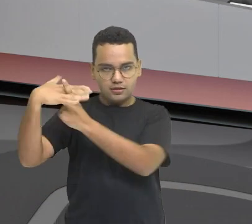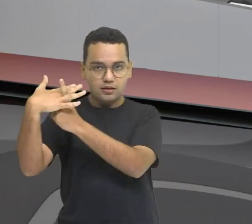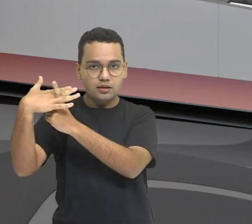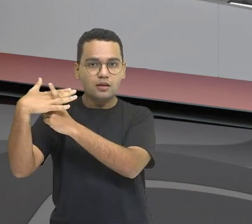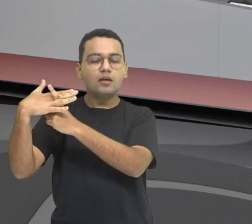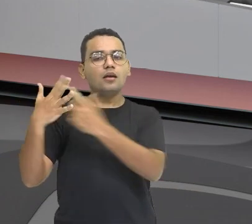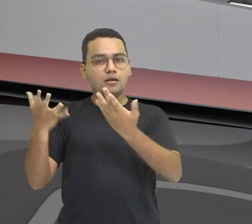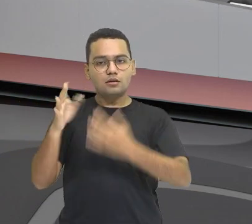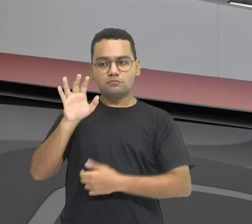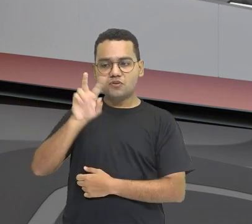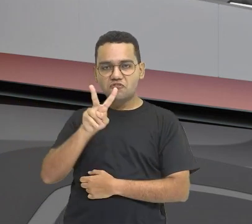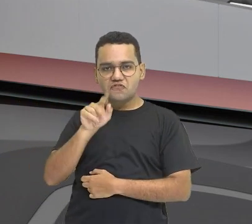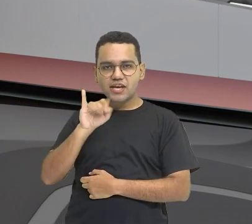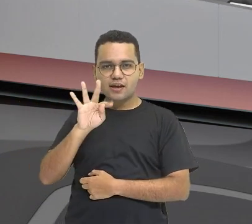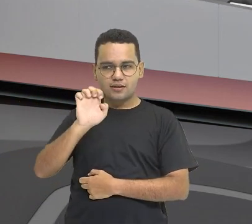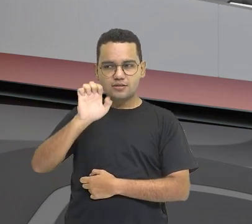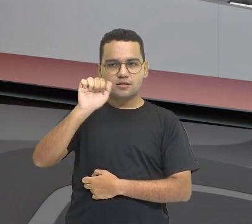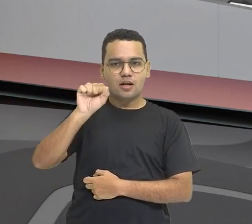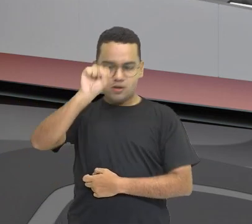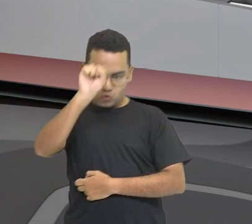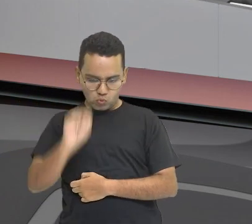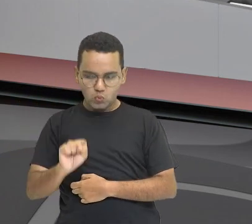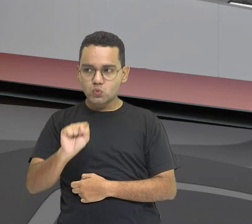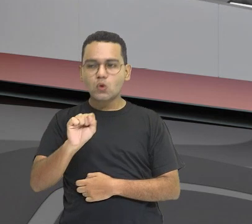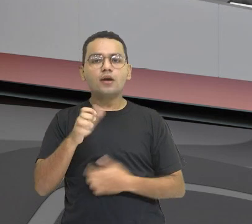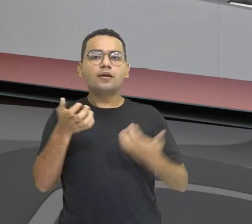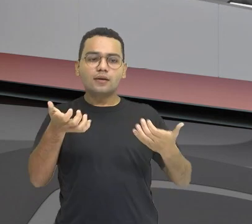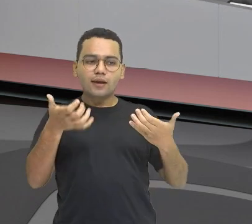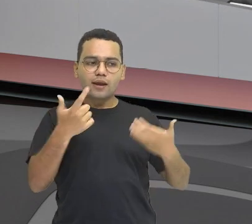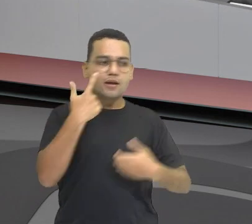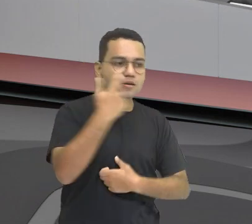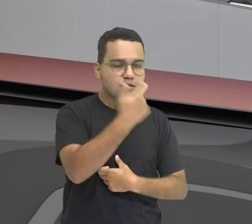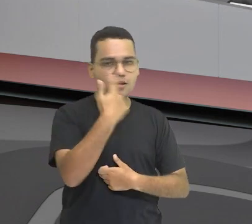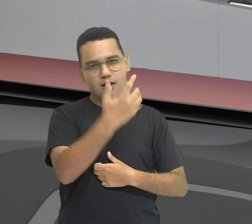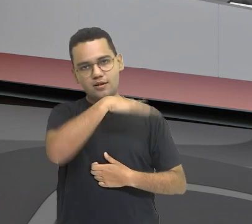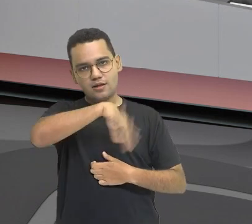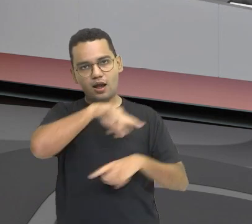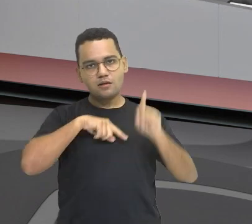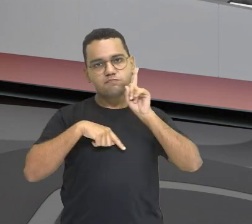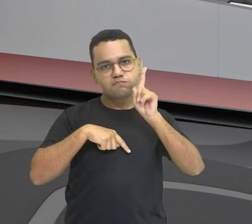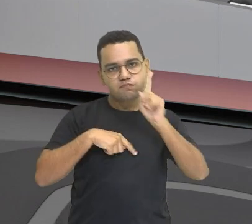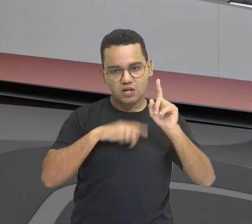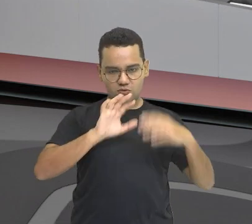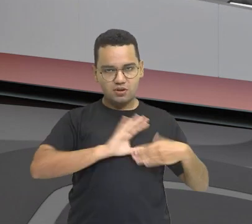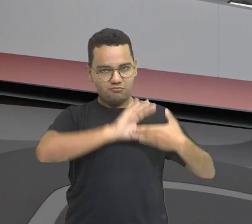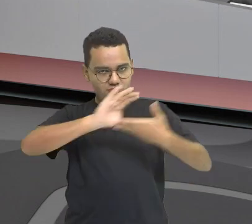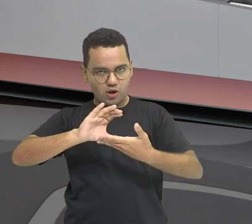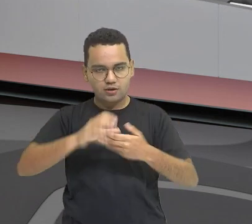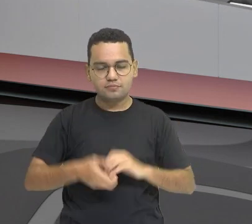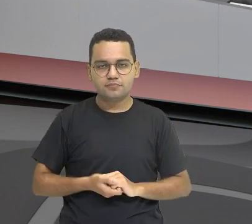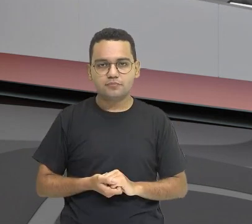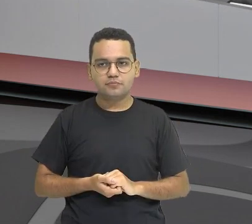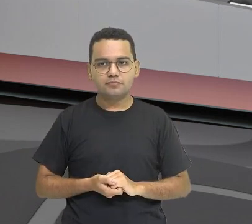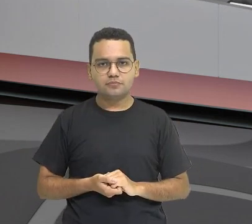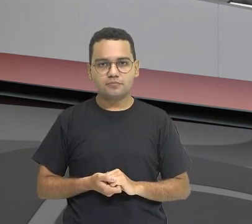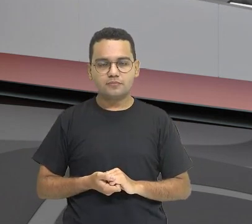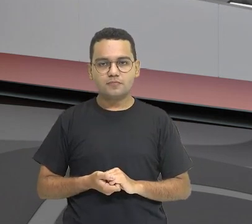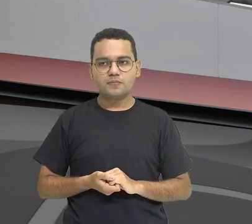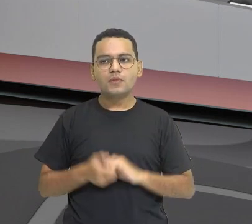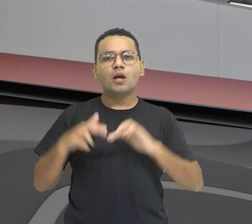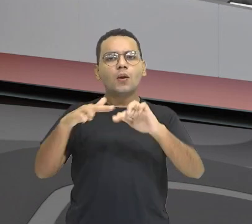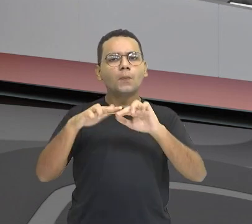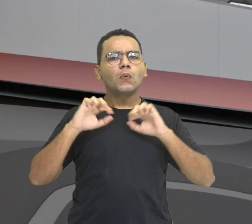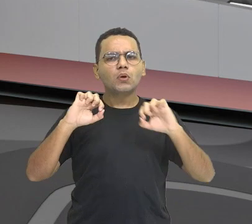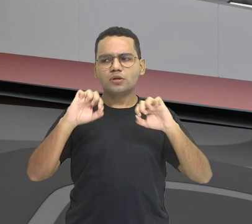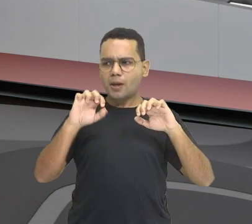a parte sul do Vietnã teve o apoio ali dos estadunidenses, certo? Então eles financiavam ali os